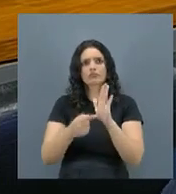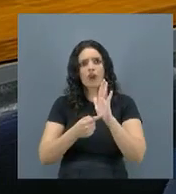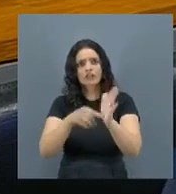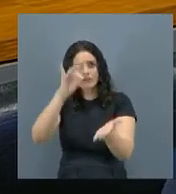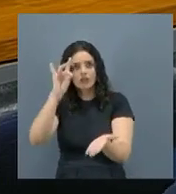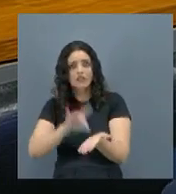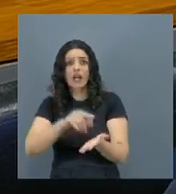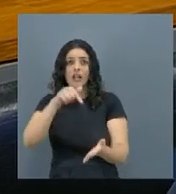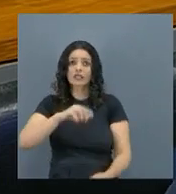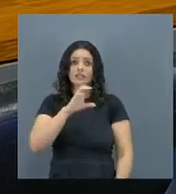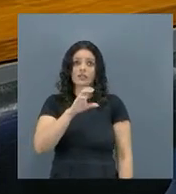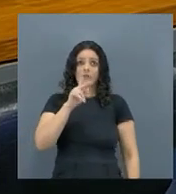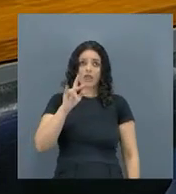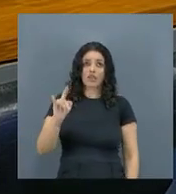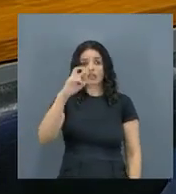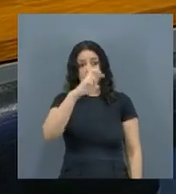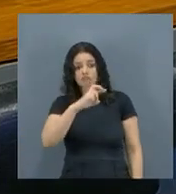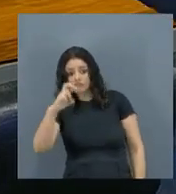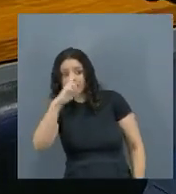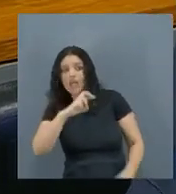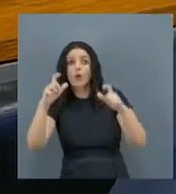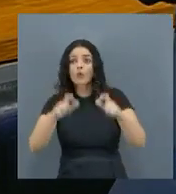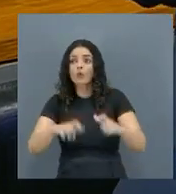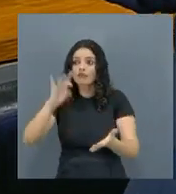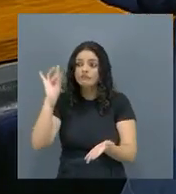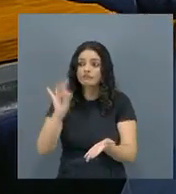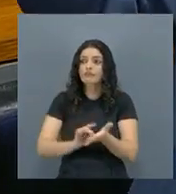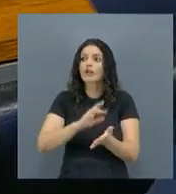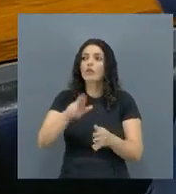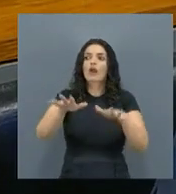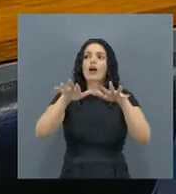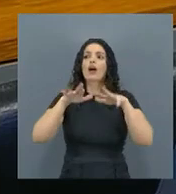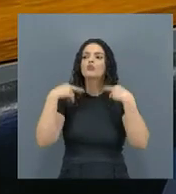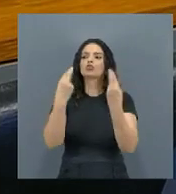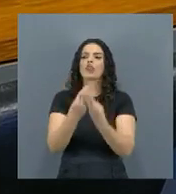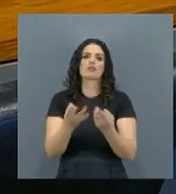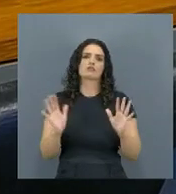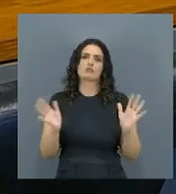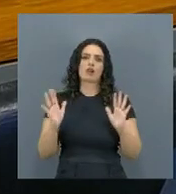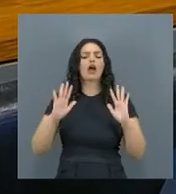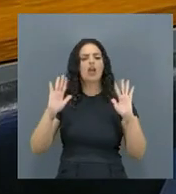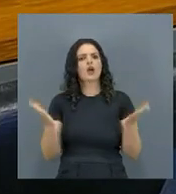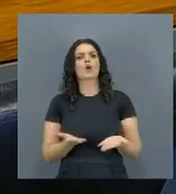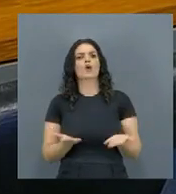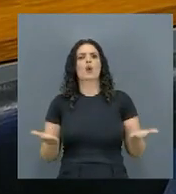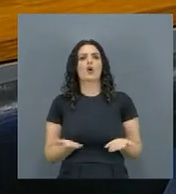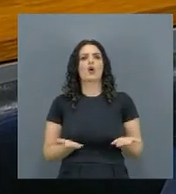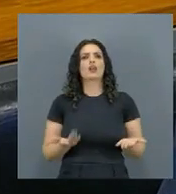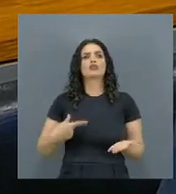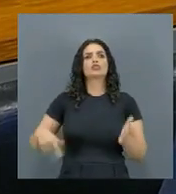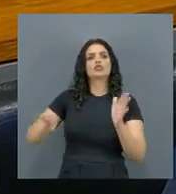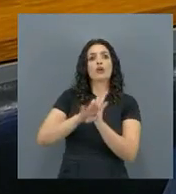que tem instrumento para isso, é um lugar ideal, realmente não era naquela audiência pública, é agora, e nós chegamos nesse dia